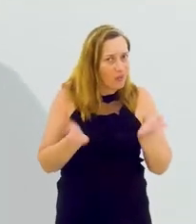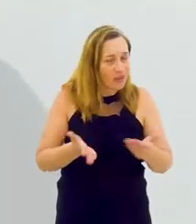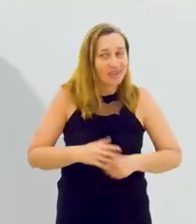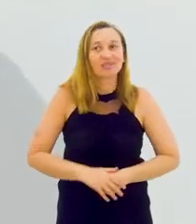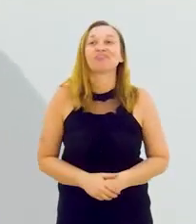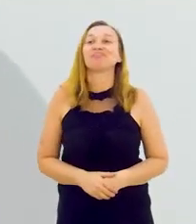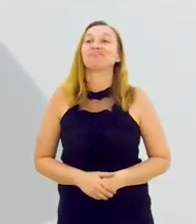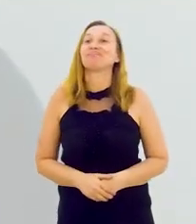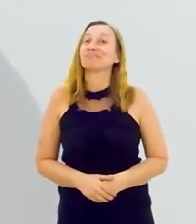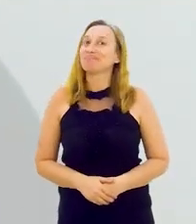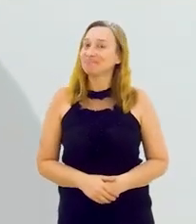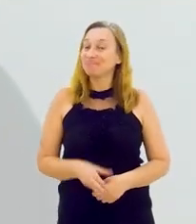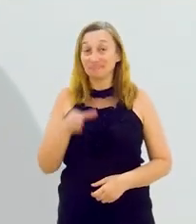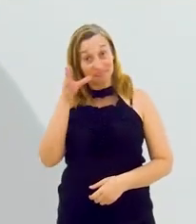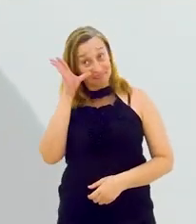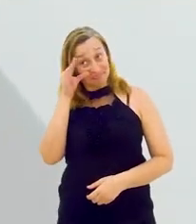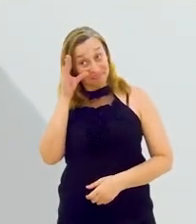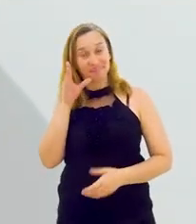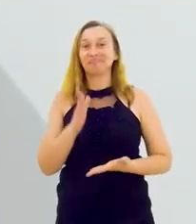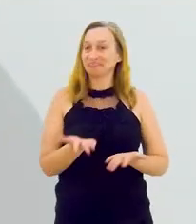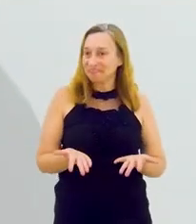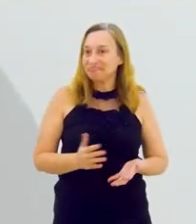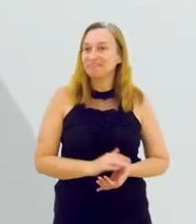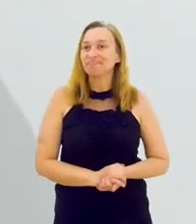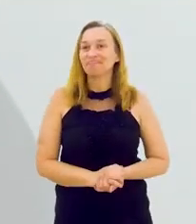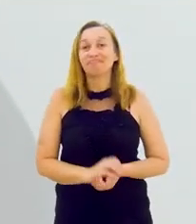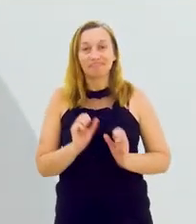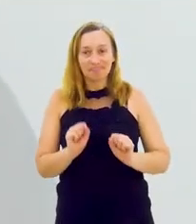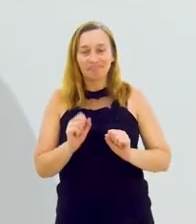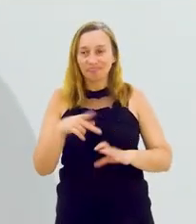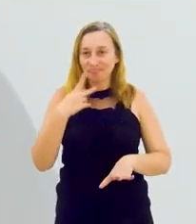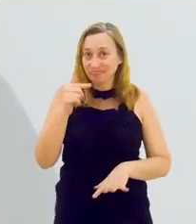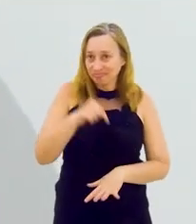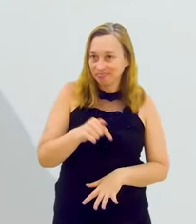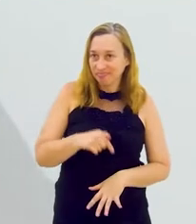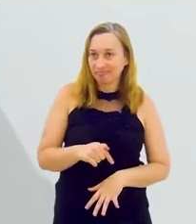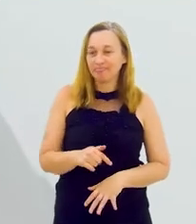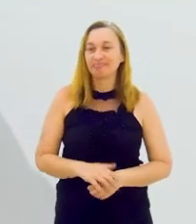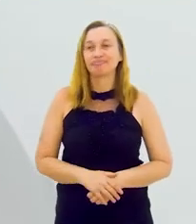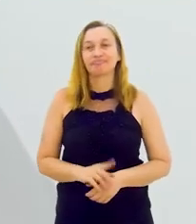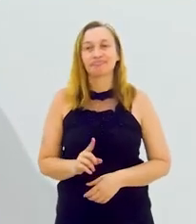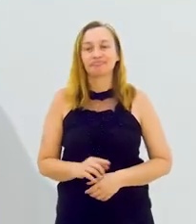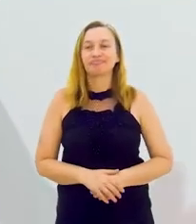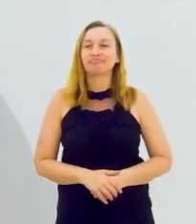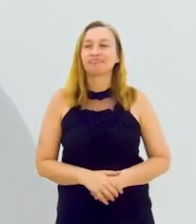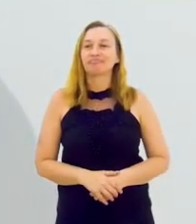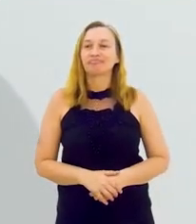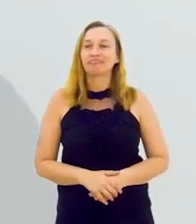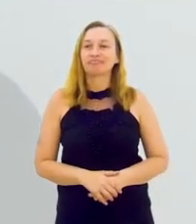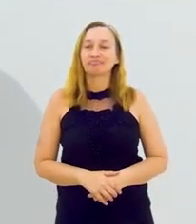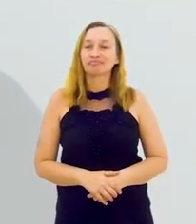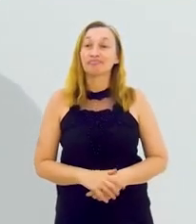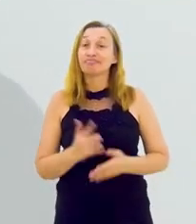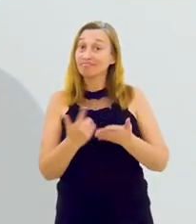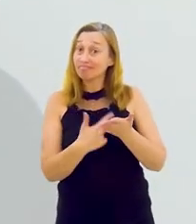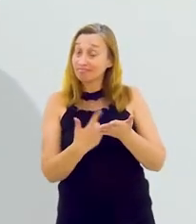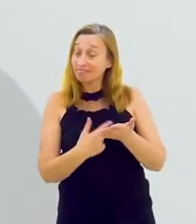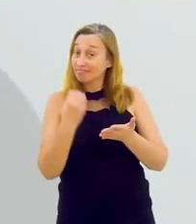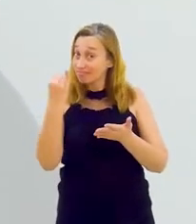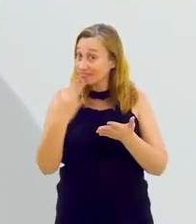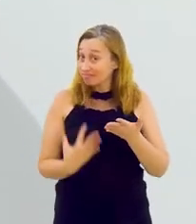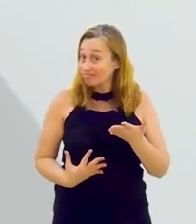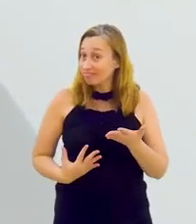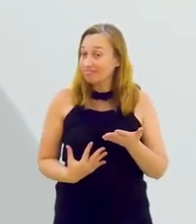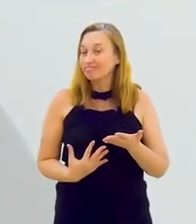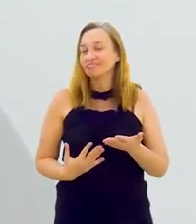para quem assim, ficou interessado, eu já posso adiantar aqui que a gente não esgotou o que o livro traz, né? A